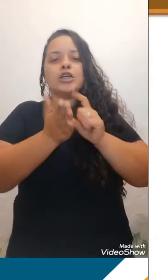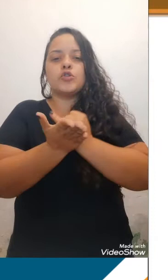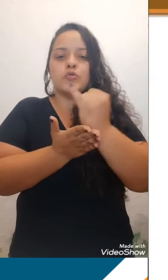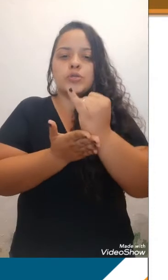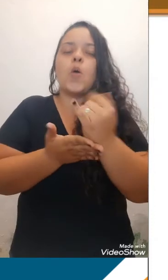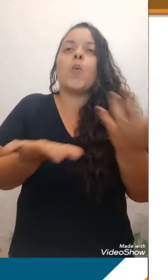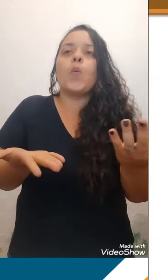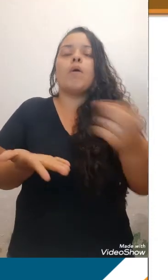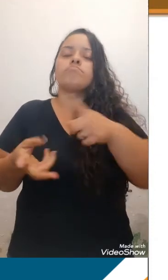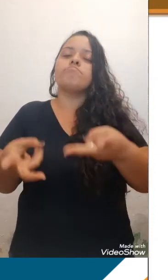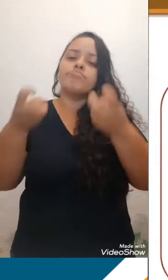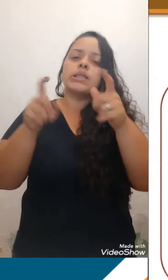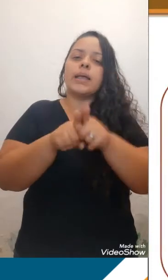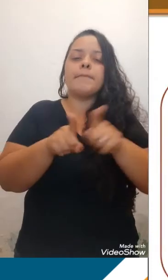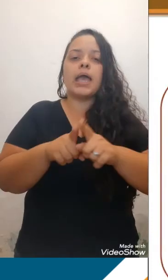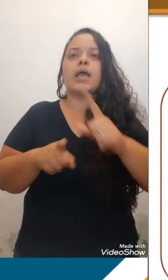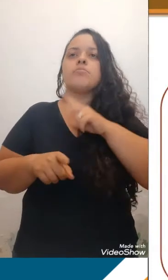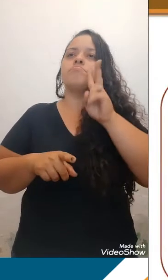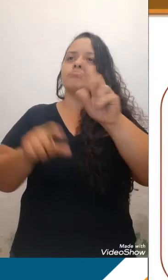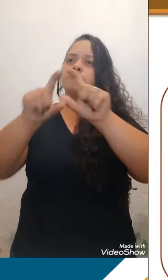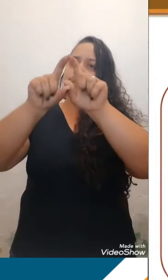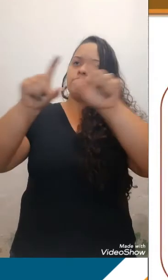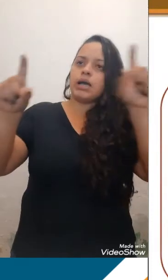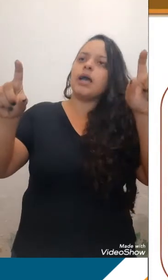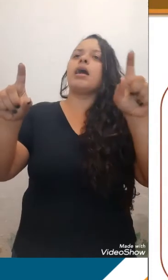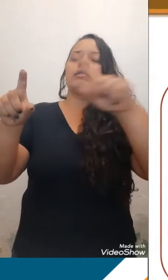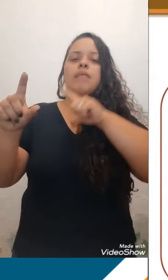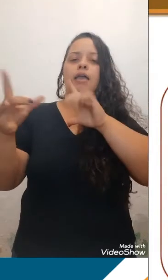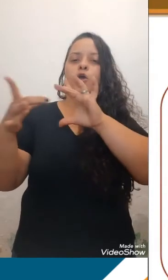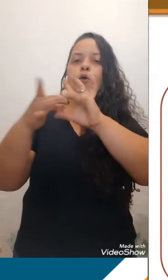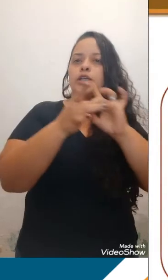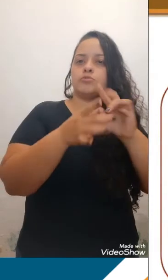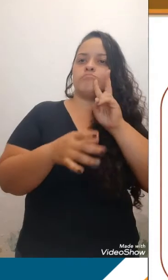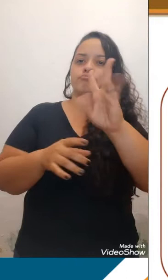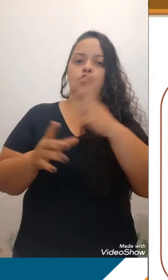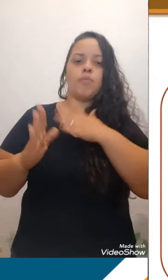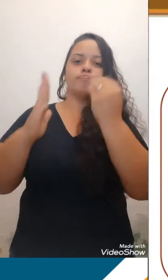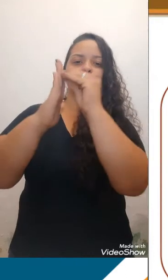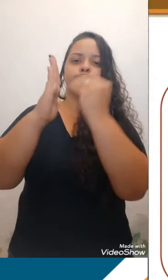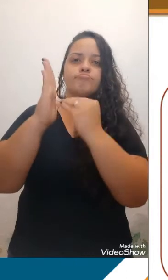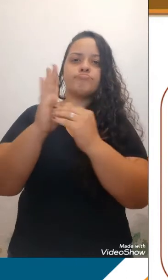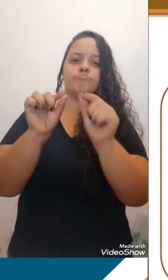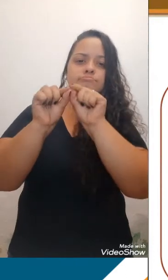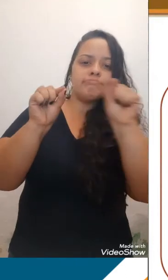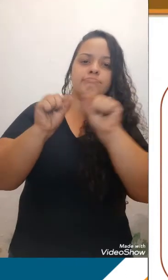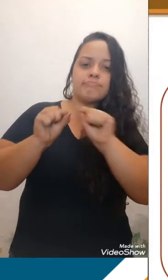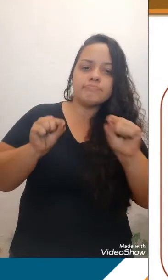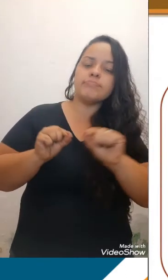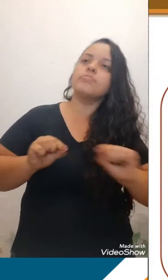introdução. Percebam também que eu sublinhei, esses conectivos para que vocês percebam como eles